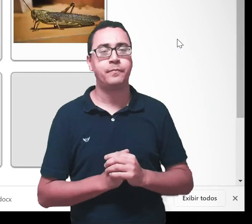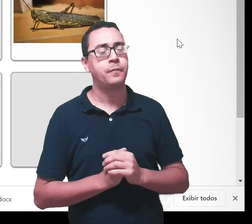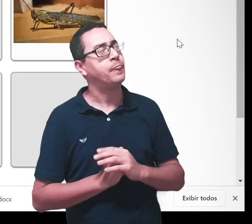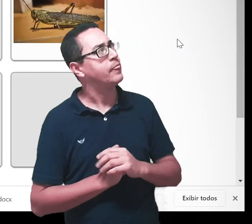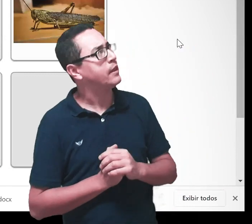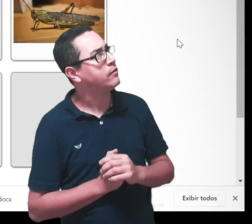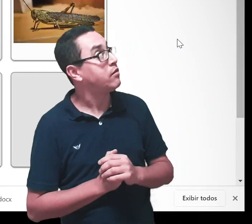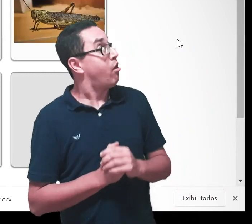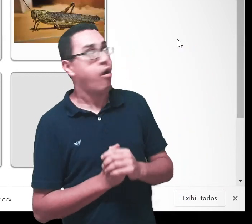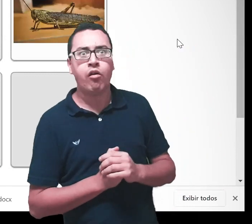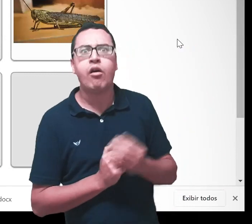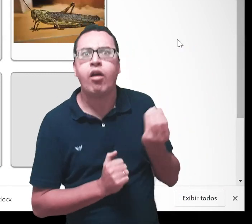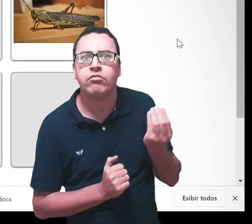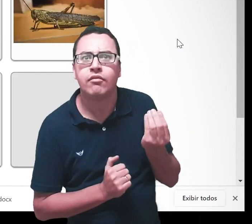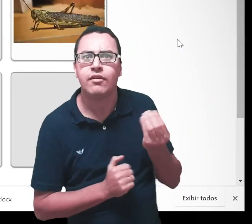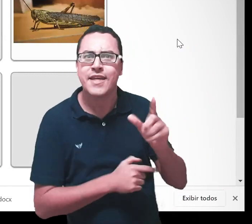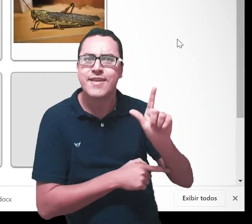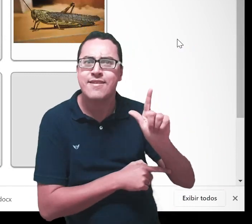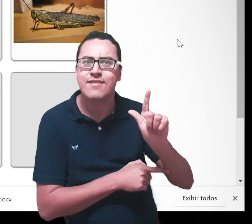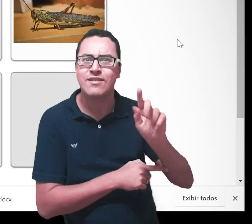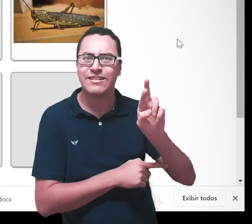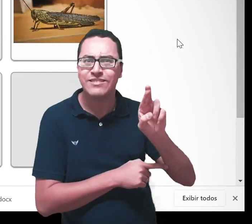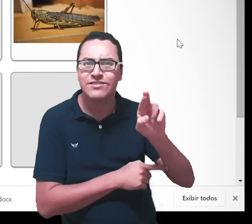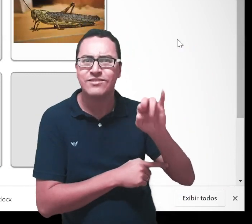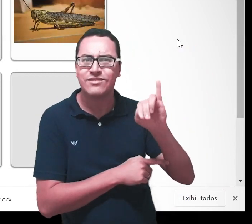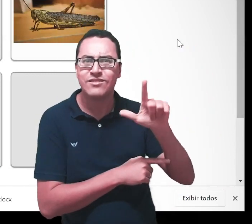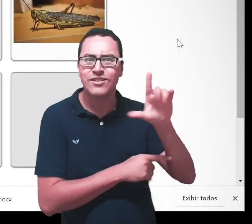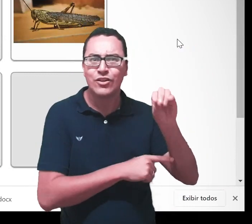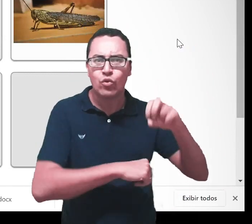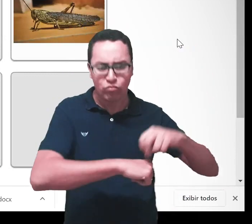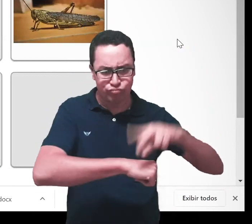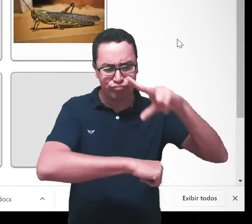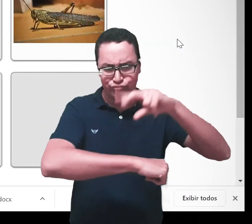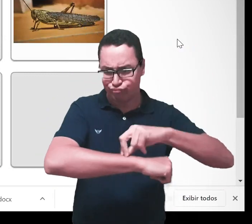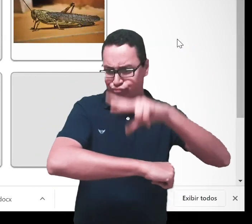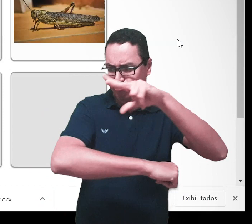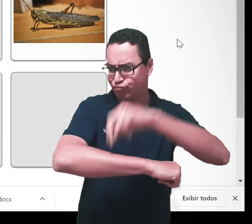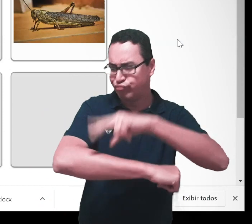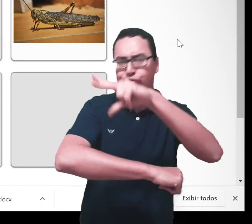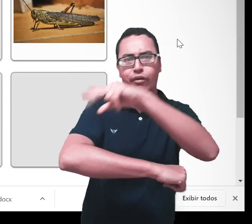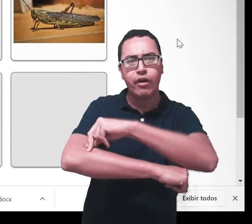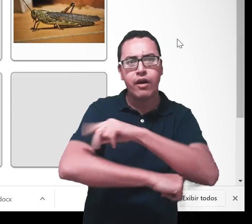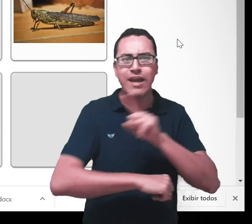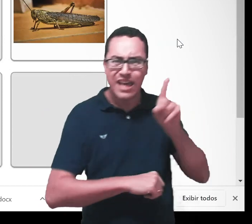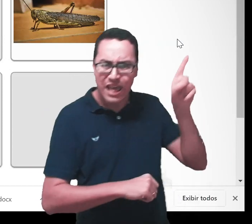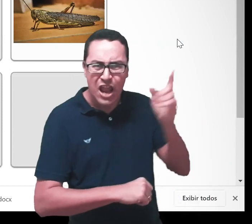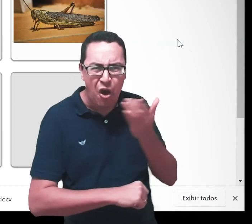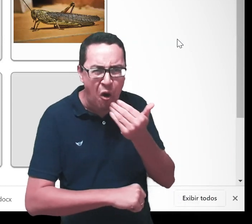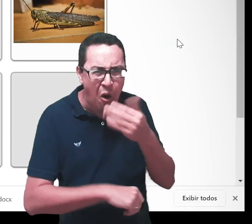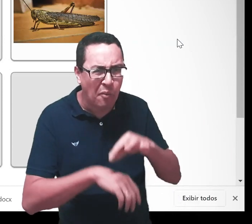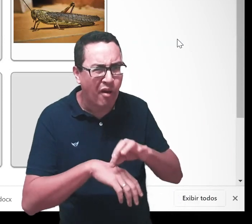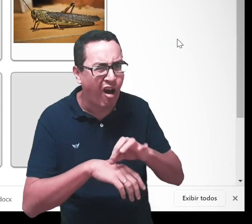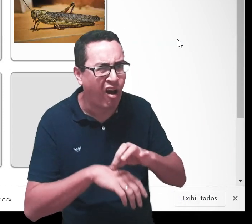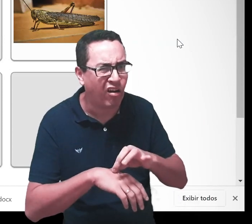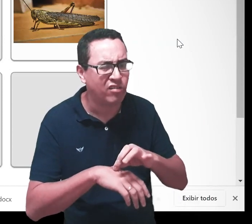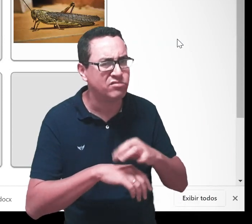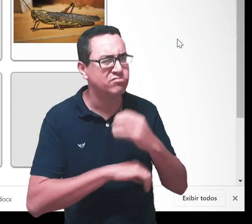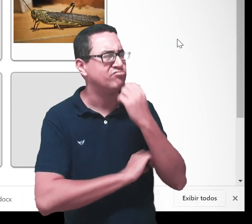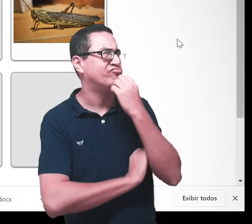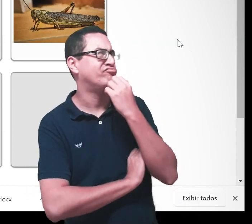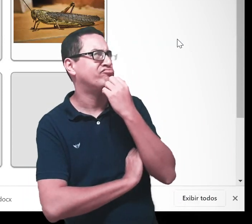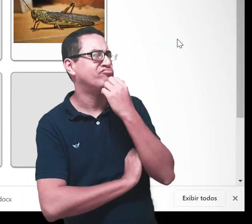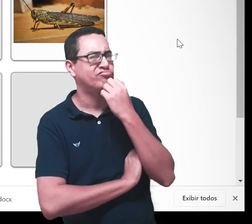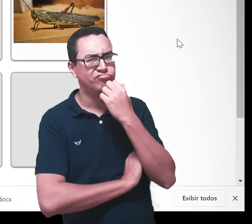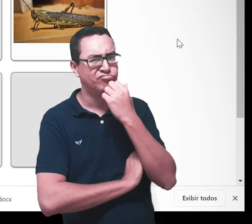E achamos um grilo. Grilo não come carne. Será? Acho que